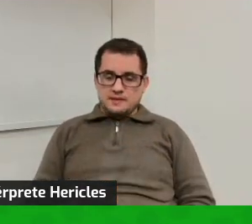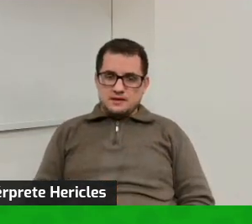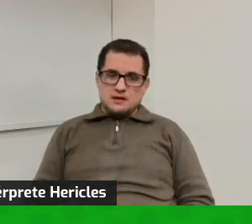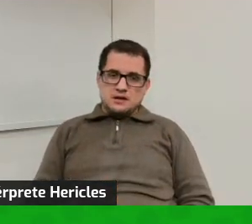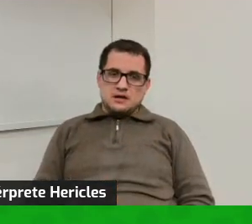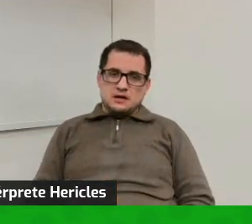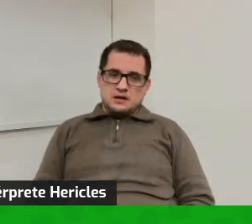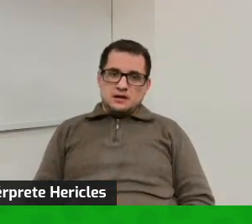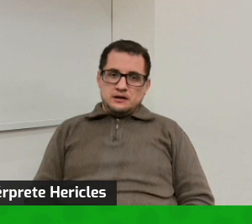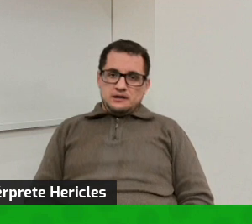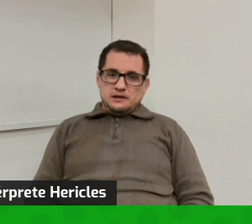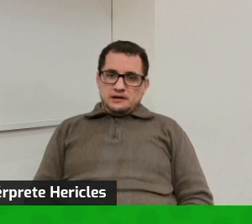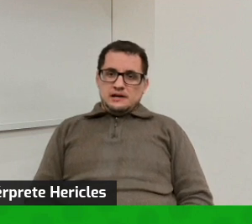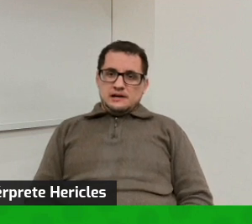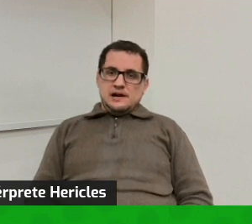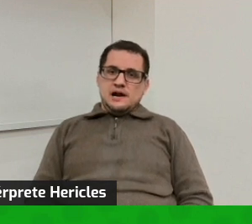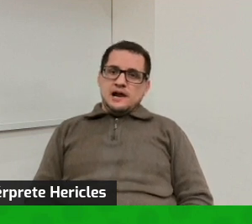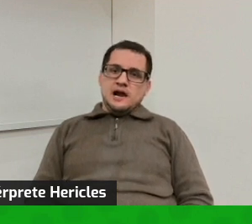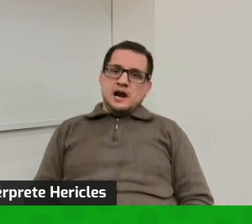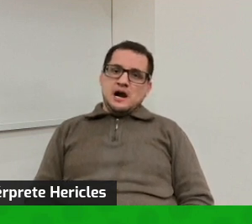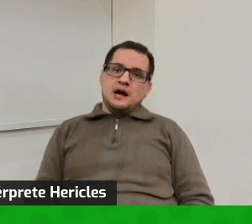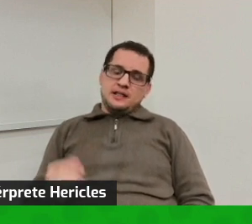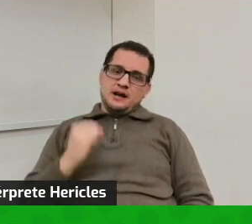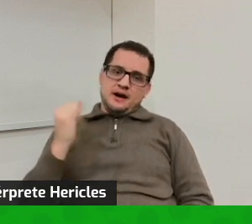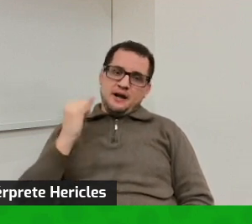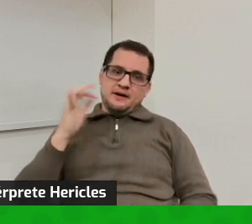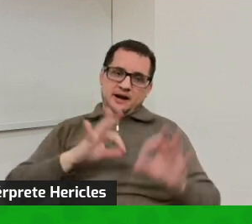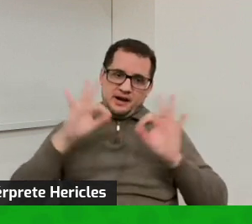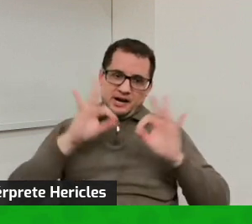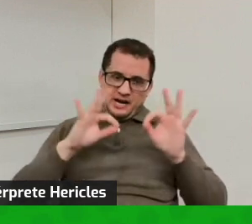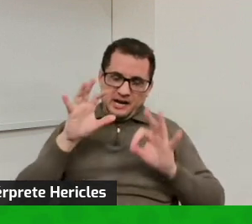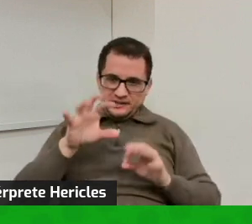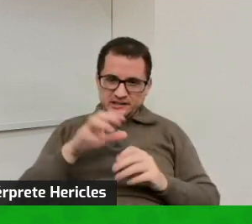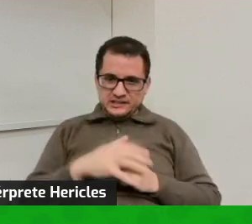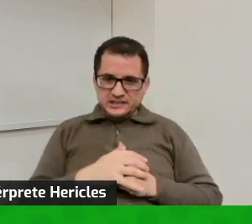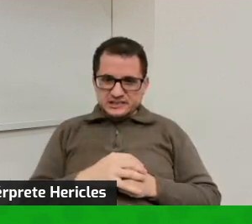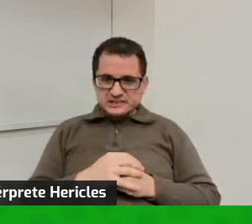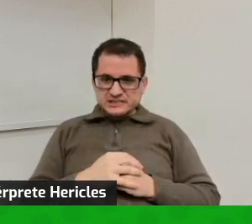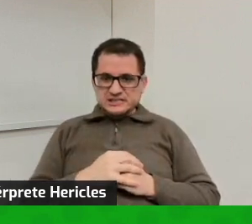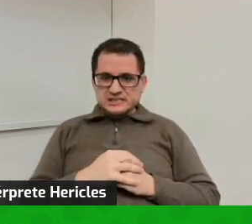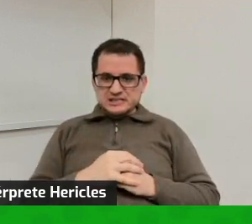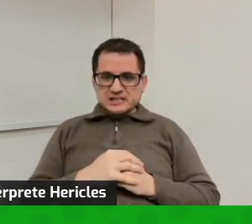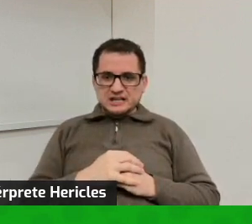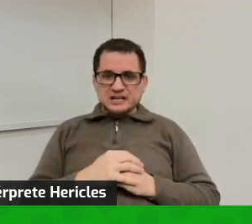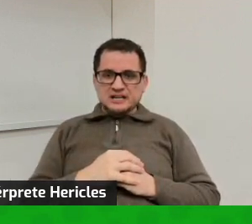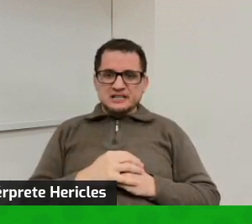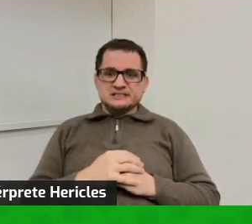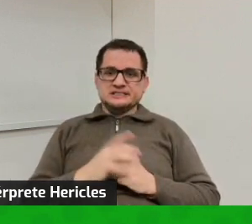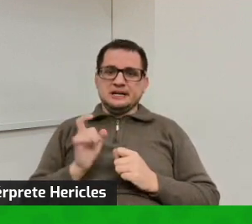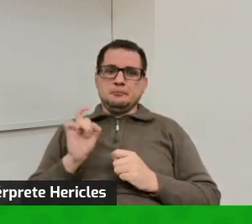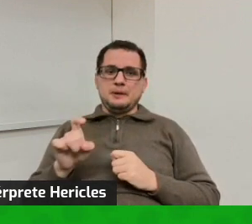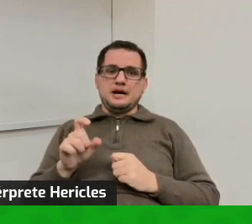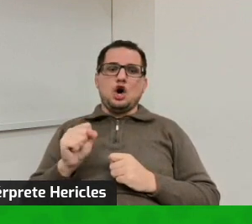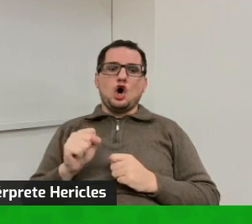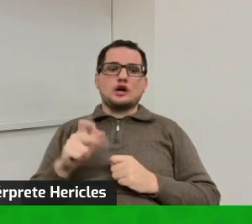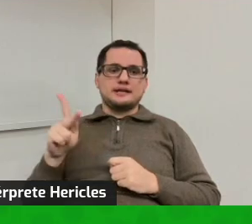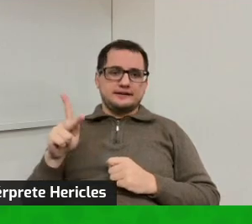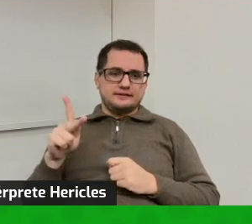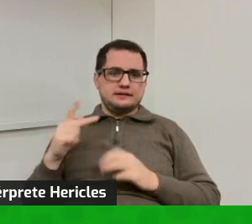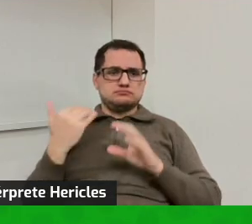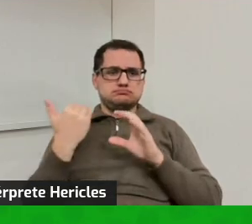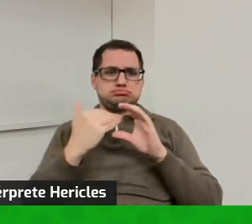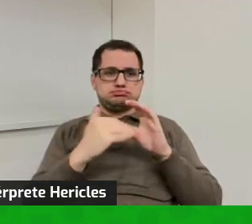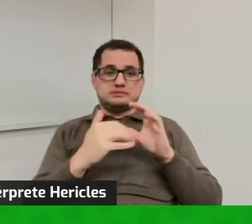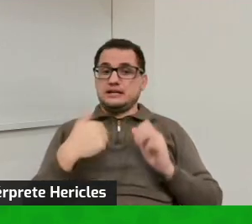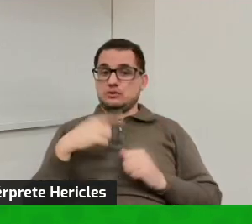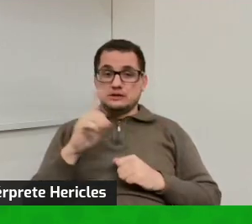Então, vale ressaltar esse ponto de você mandar para você primeiro. Pressionar o OK aqui, ele vai disparar os e-mails. Eu não vou dar o OK